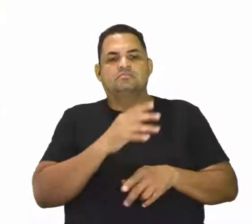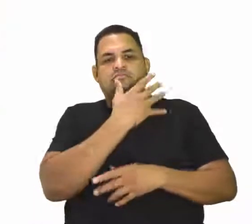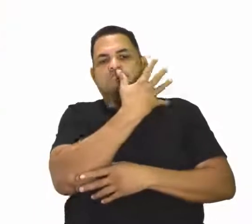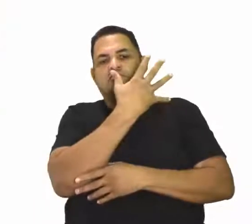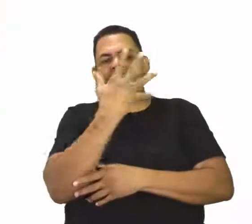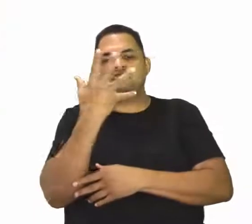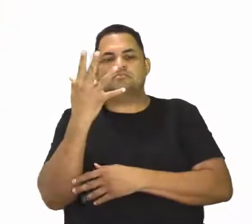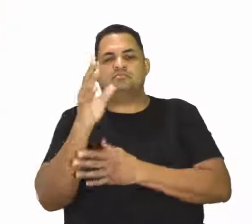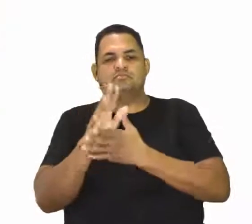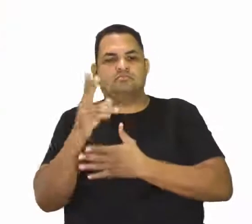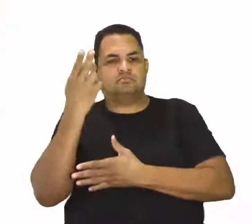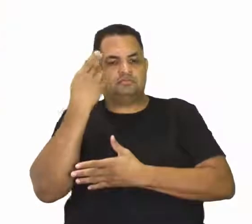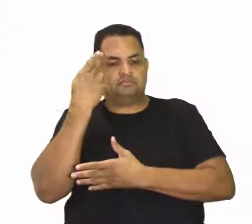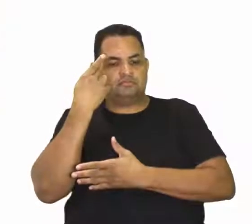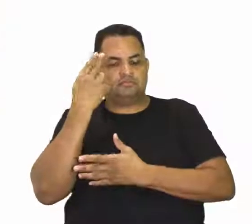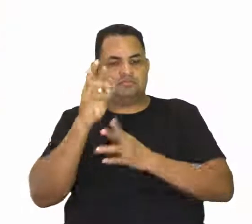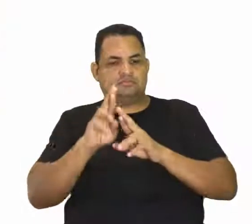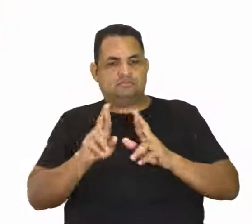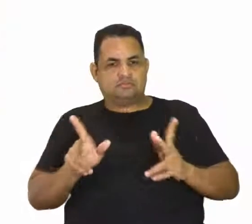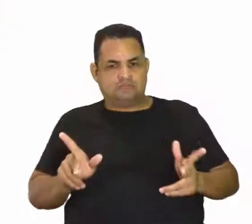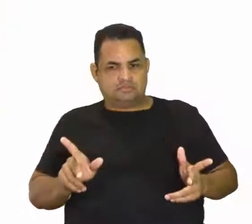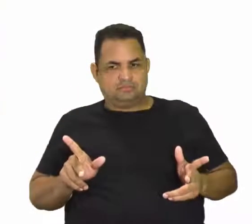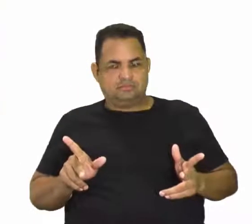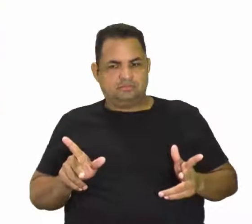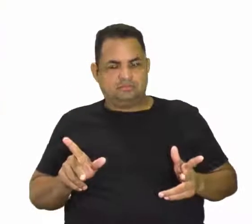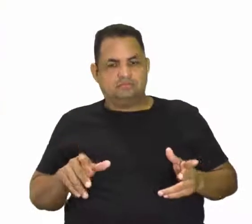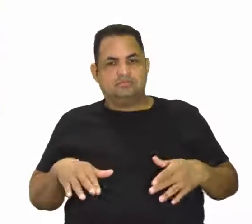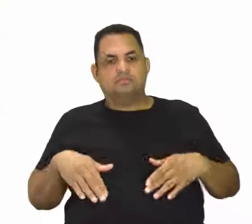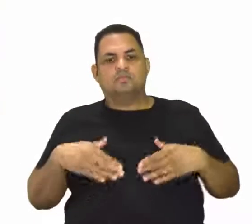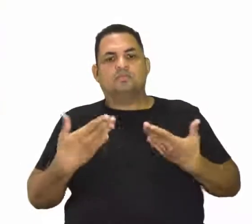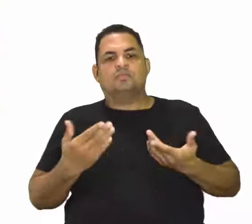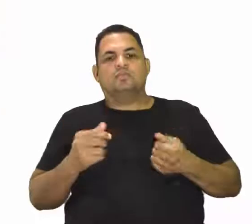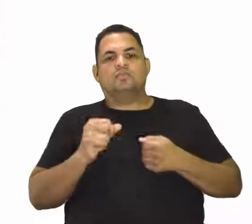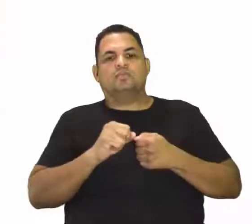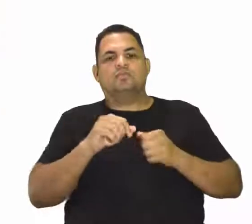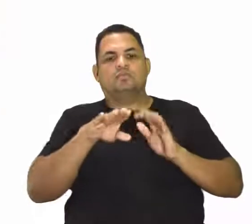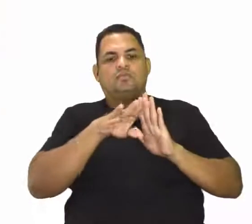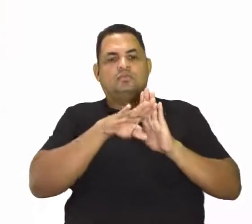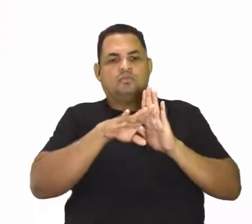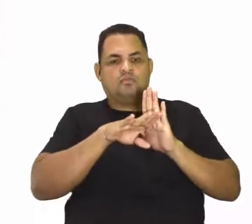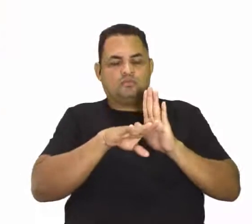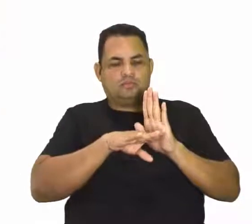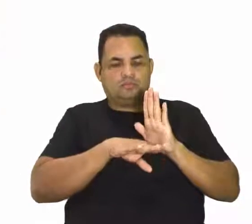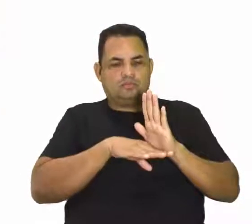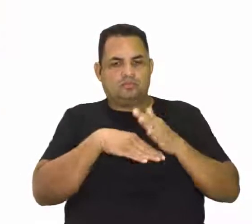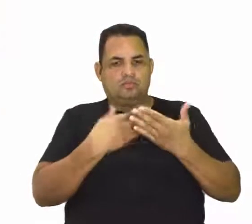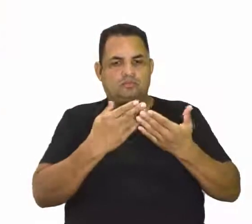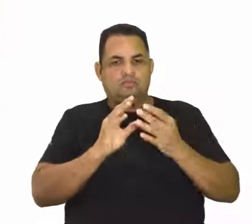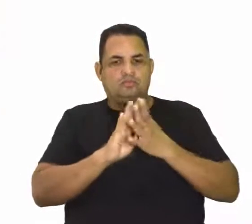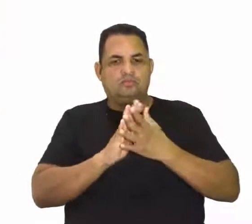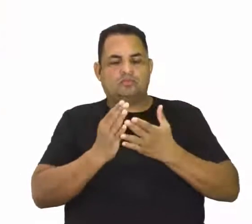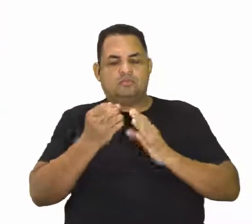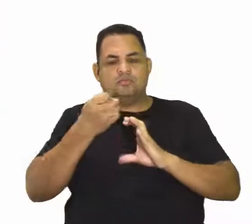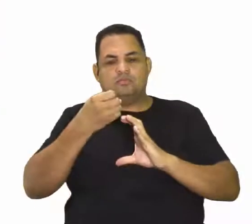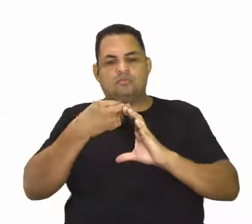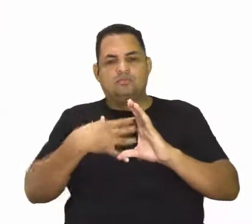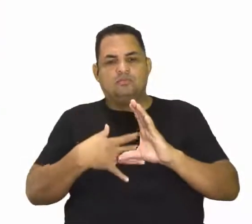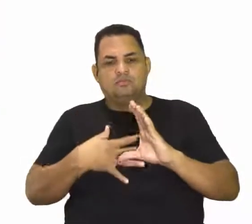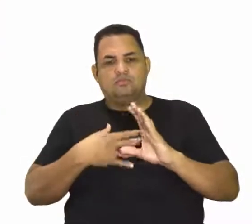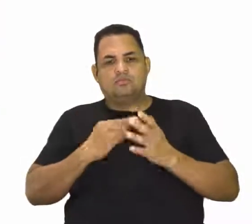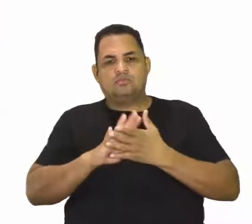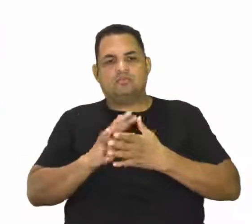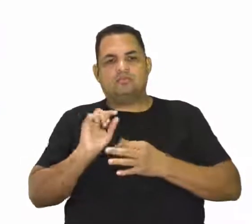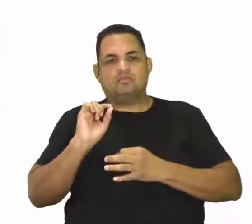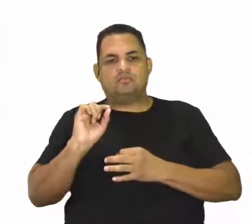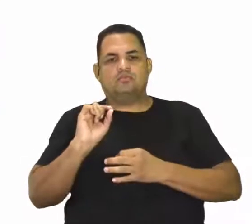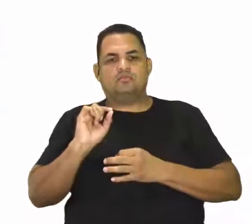floresta natural são diferentes. Então, quando a gente faz o levantamento e caracterização do que